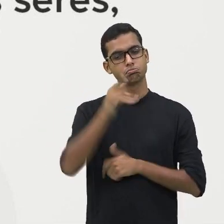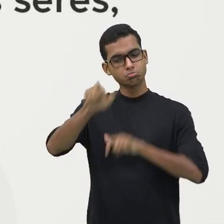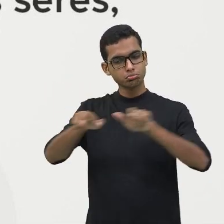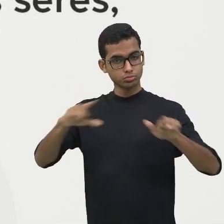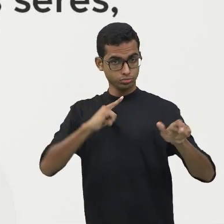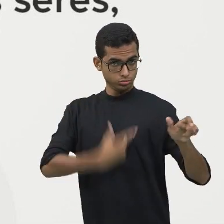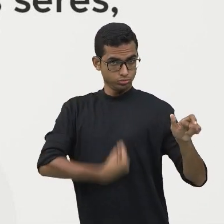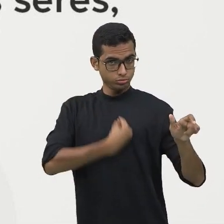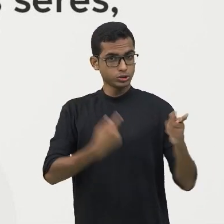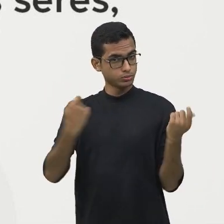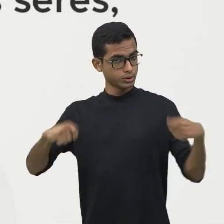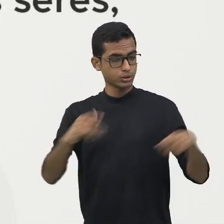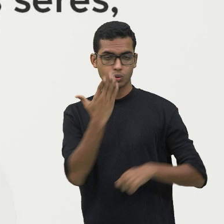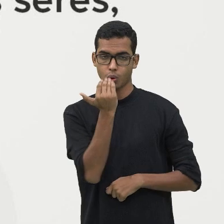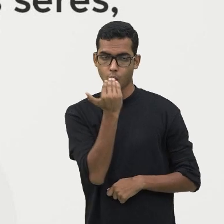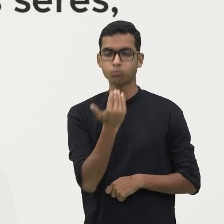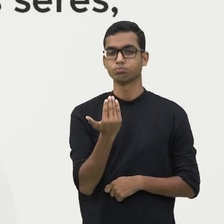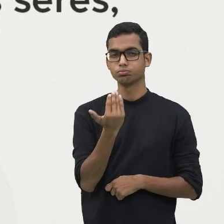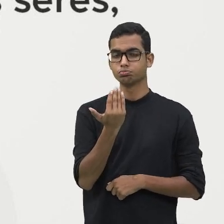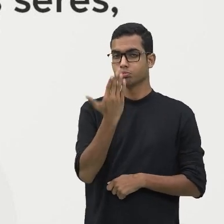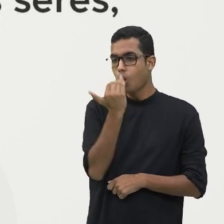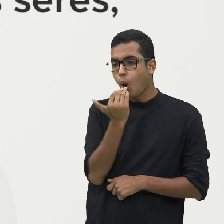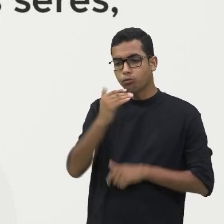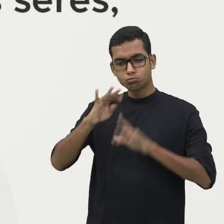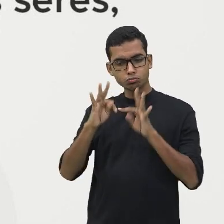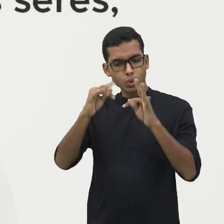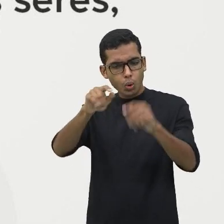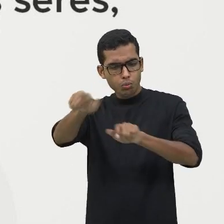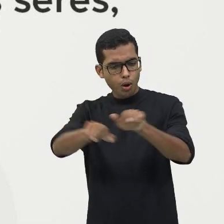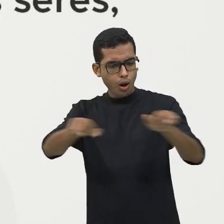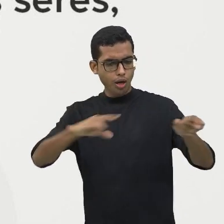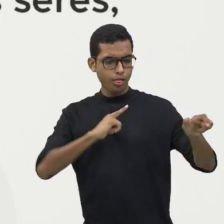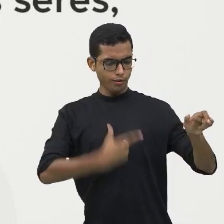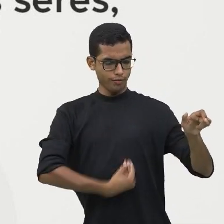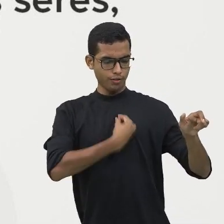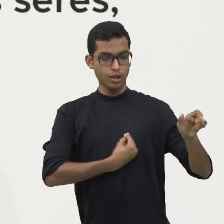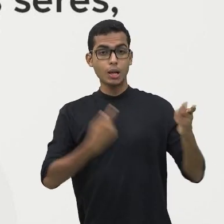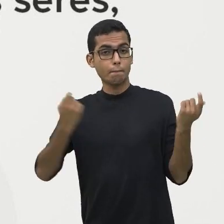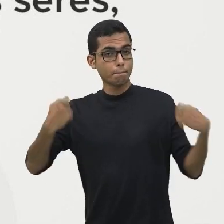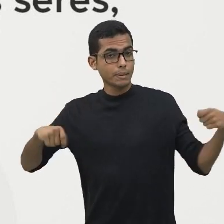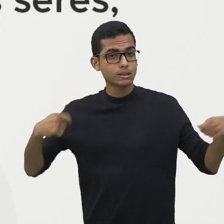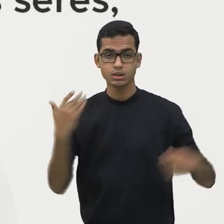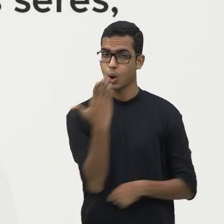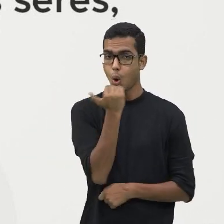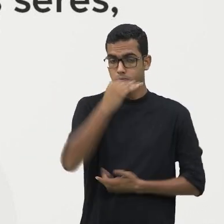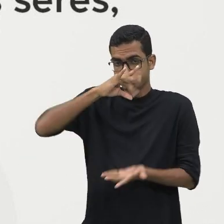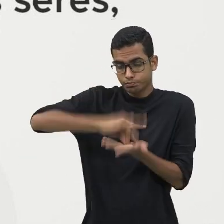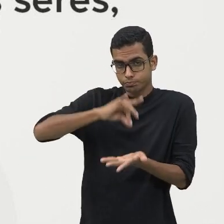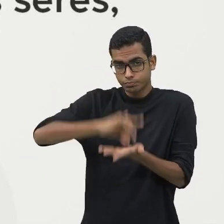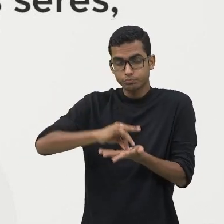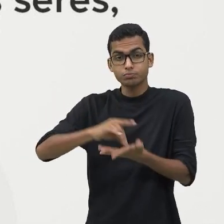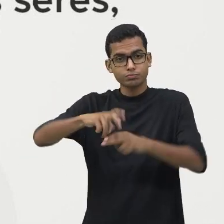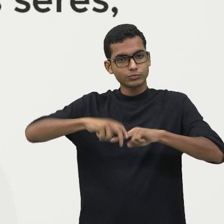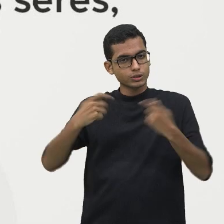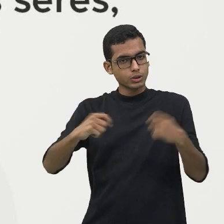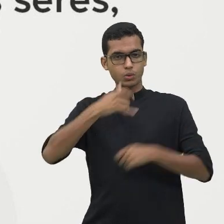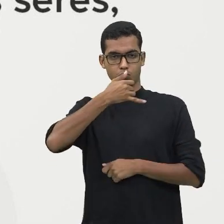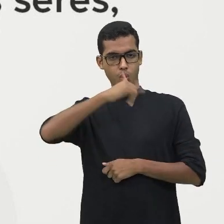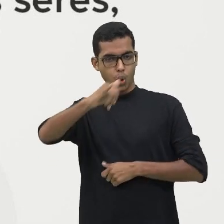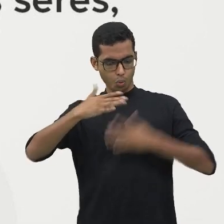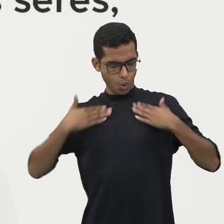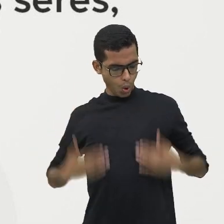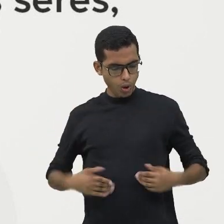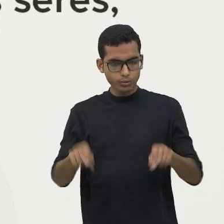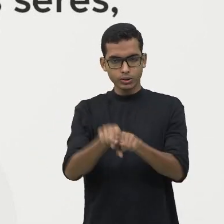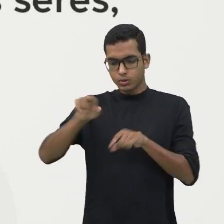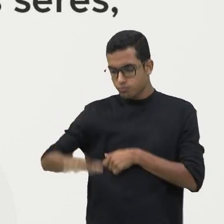bom? Todos os seres vivos se alimentam, porque todos os seres vivos, eles precisam de energia, eles precisam crescer,